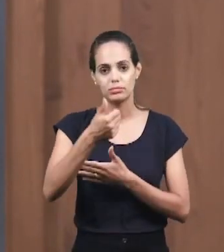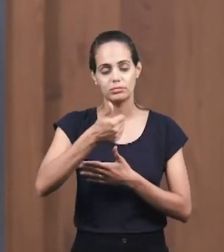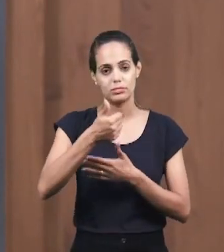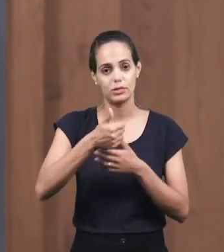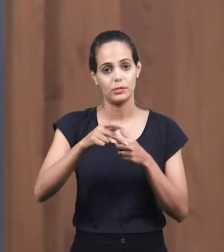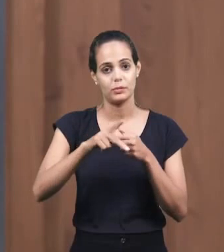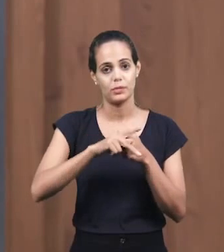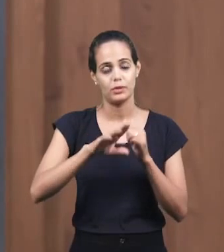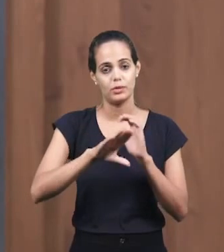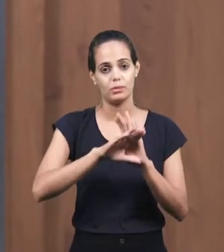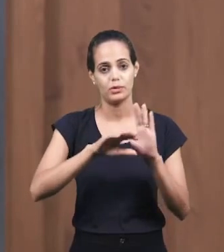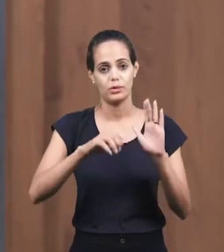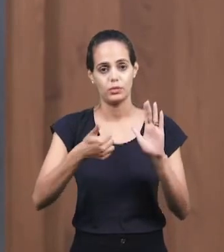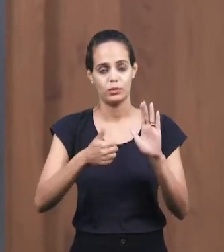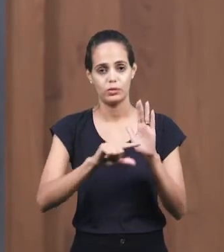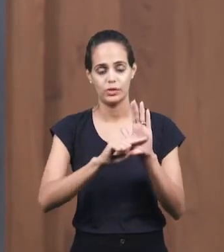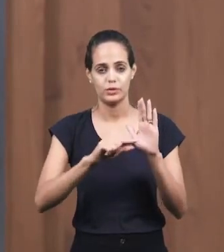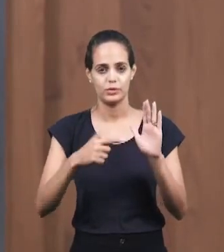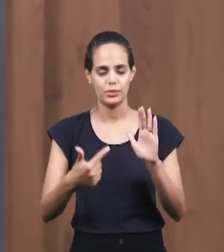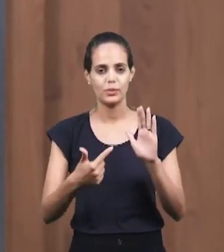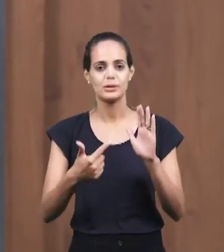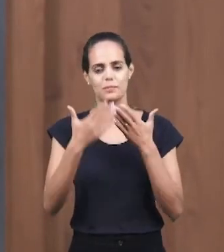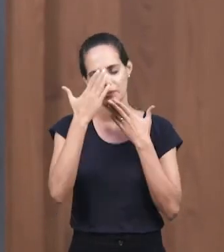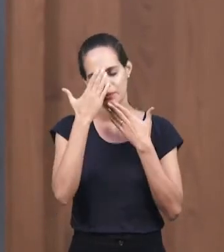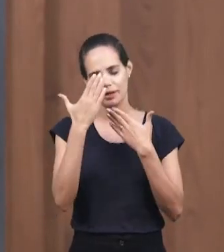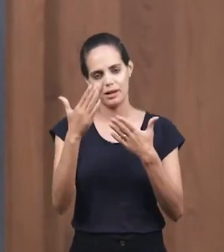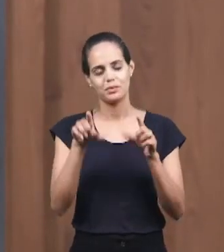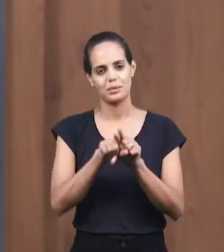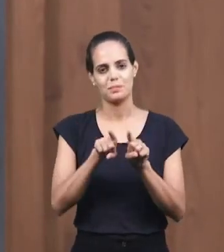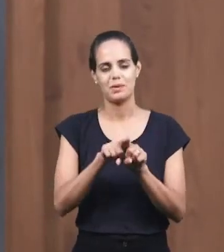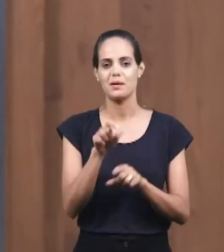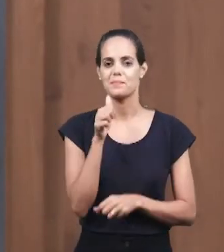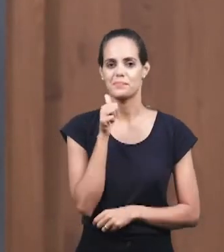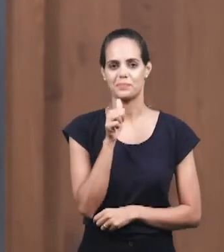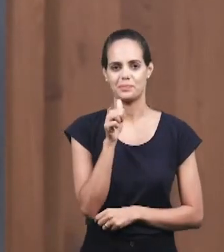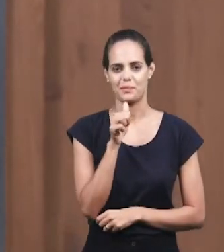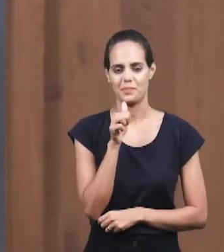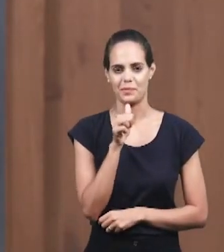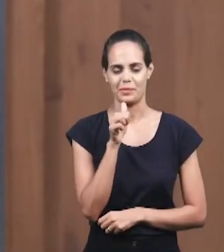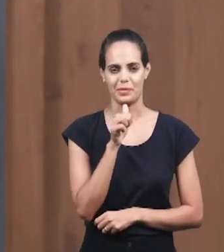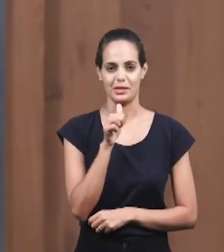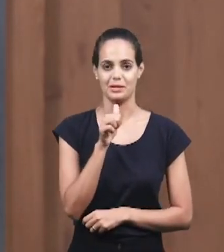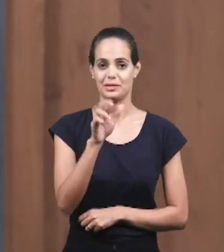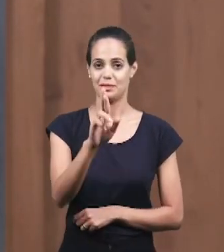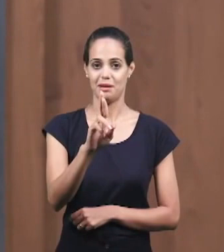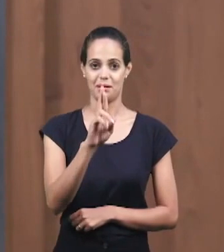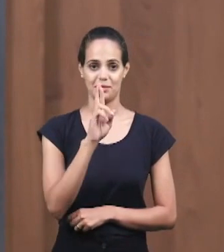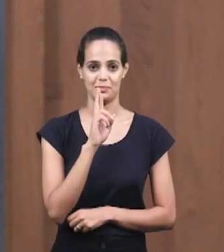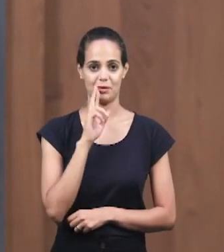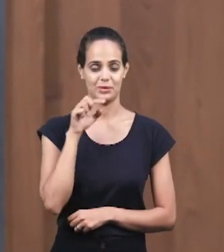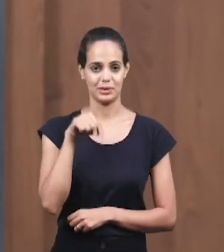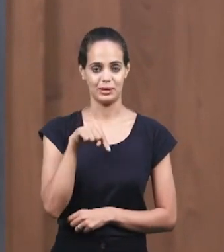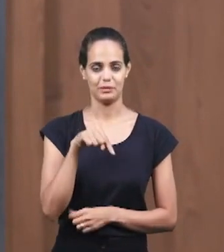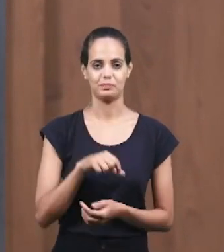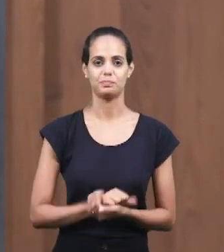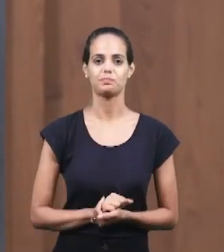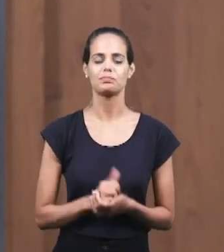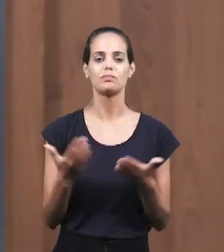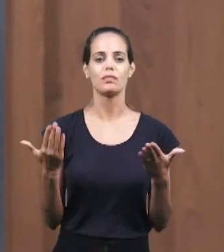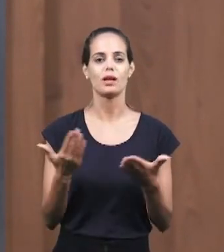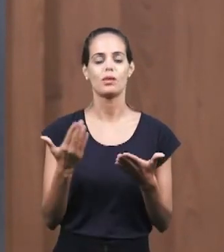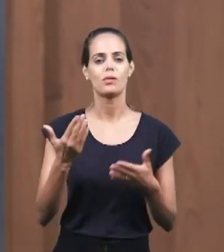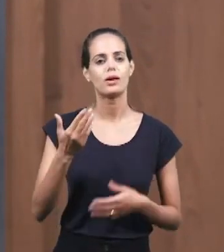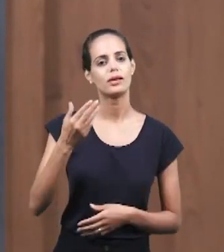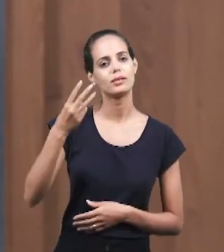1, verso 2. Muito obrigado pela participação da irmã também na nossa resposta aqui. Vamos agora então para a